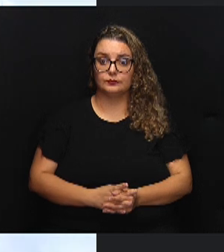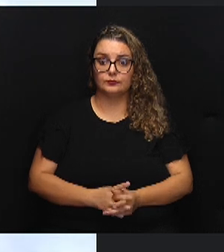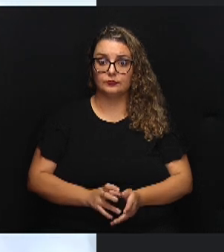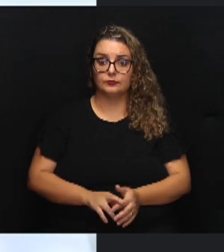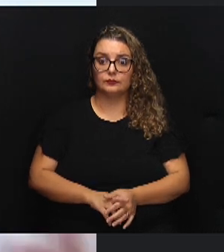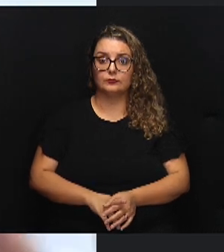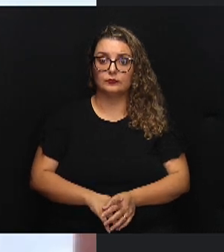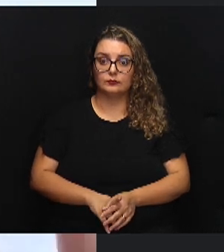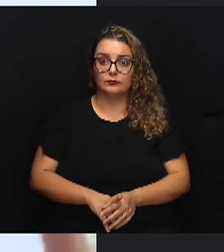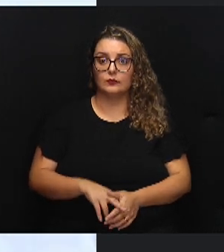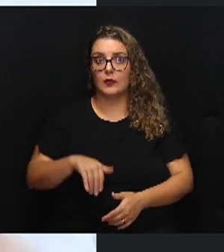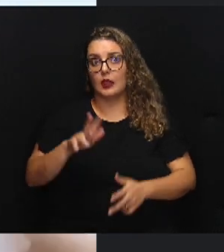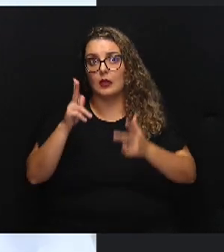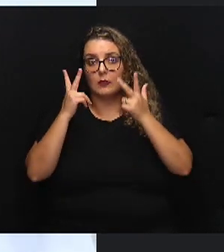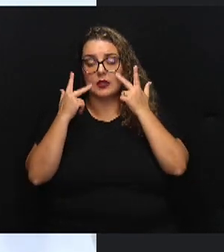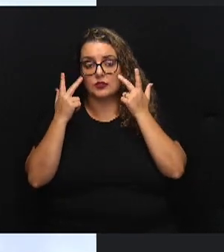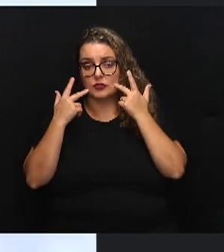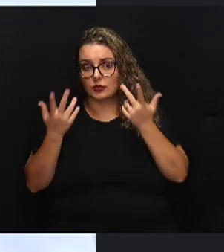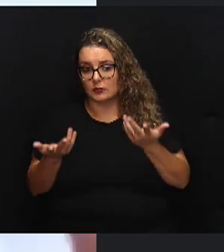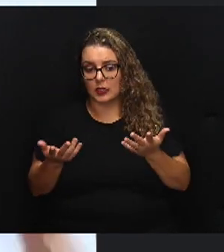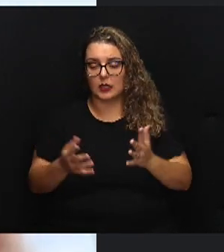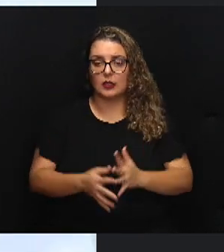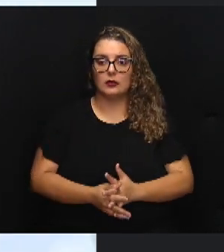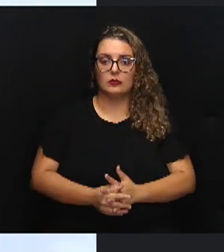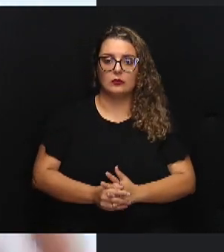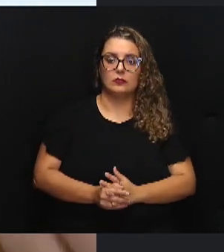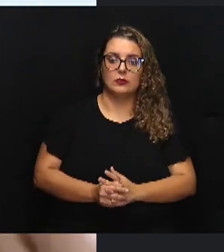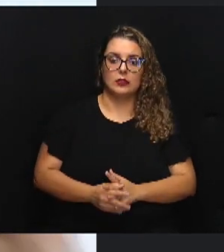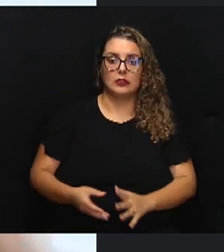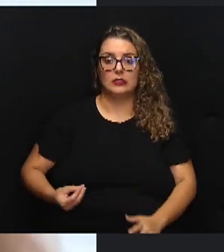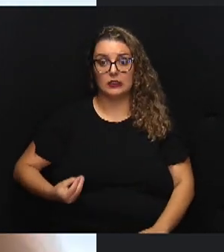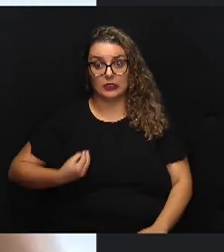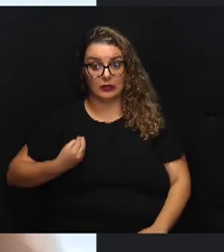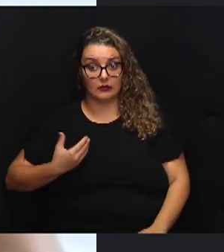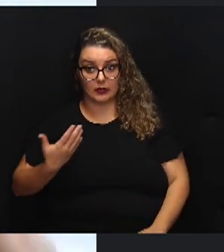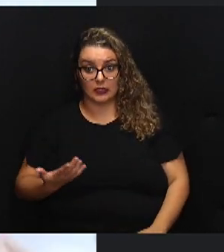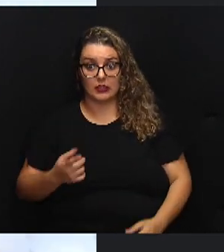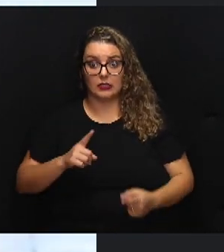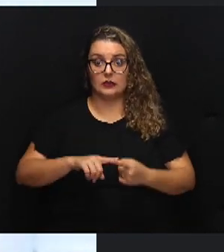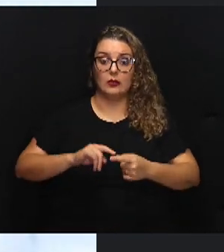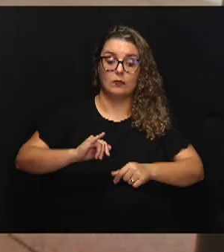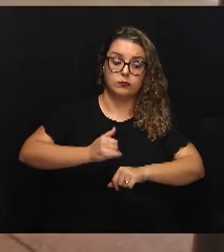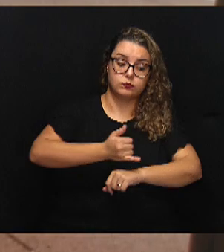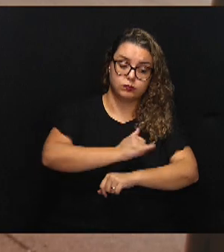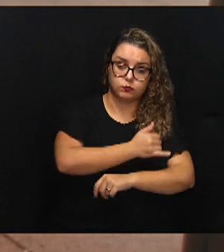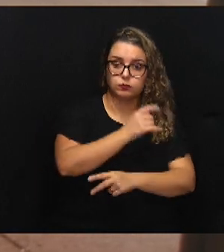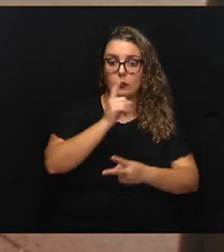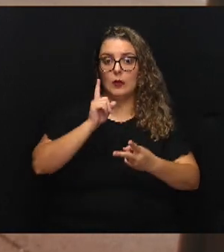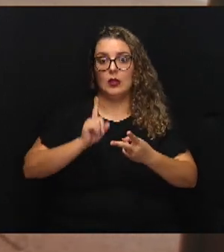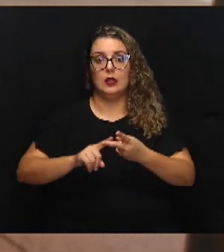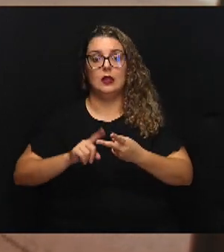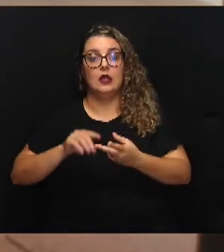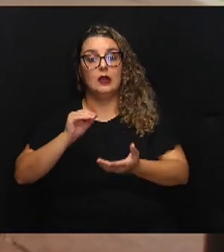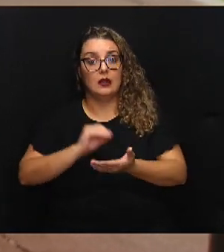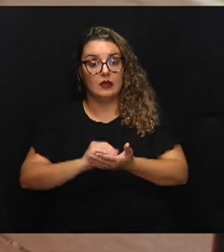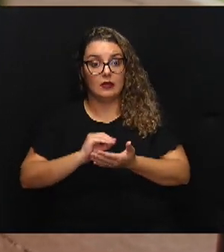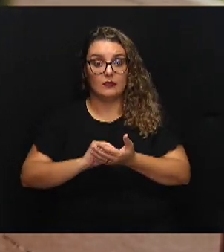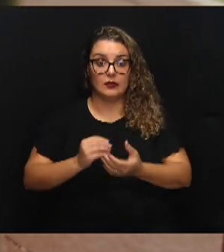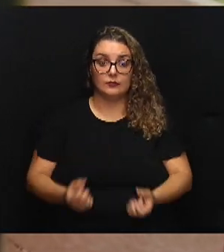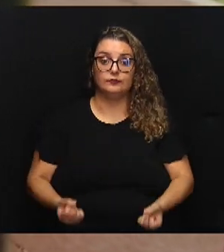que são mais comuns, né, da vida, digamos. Então, obesidade, a falta de